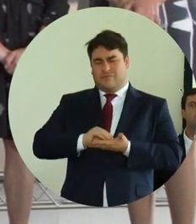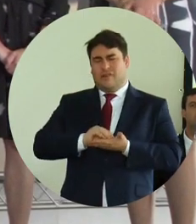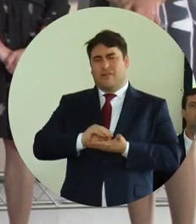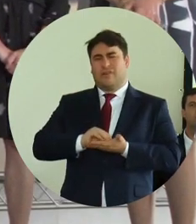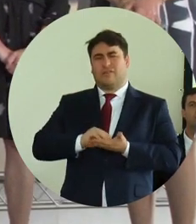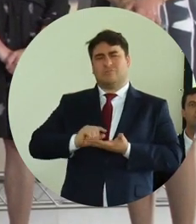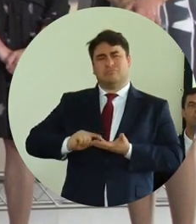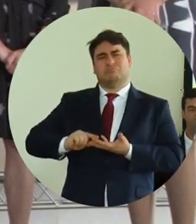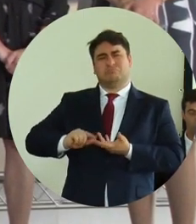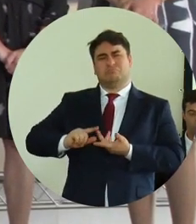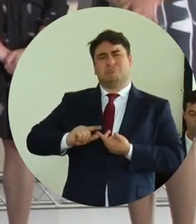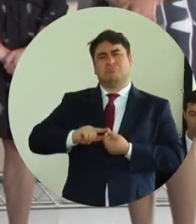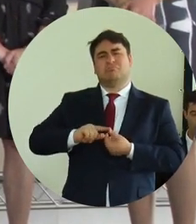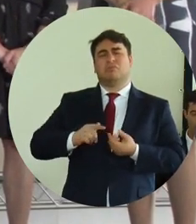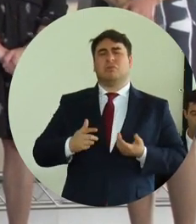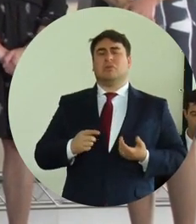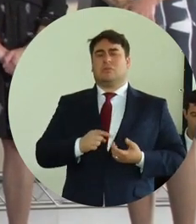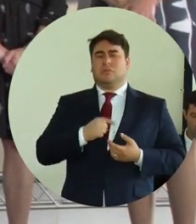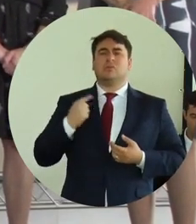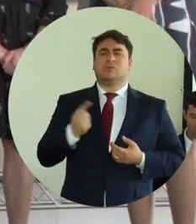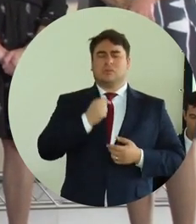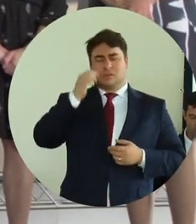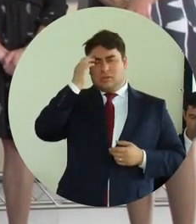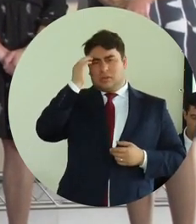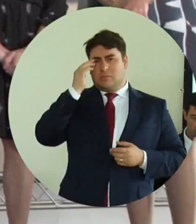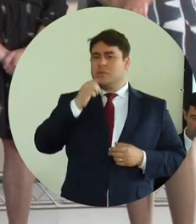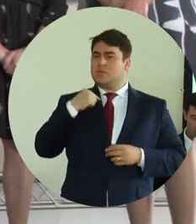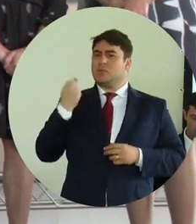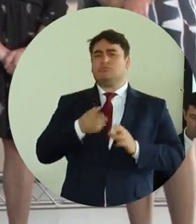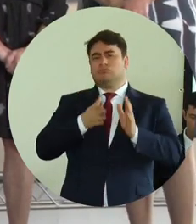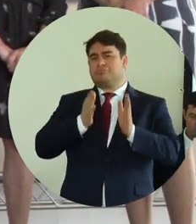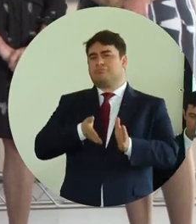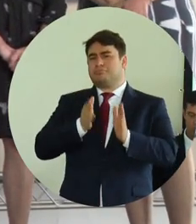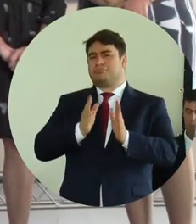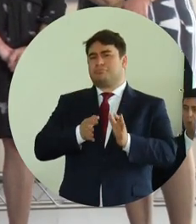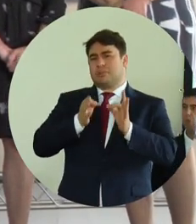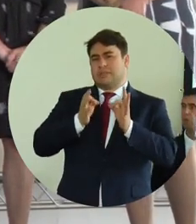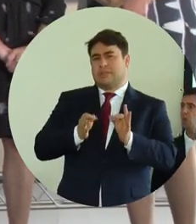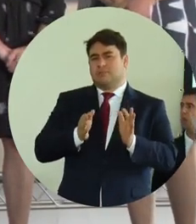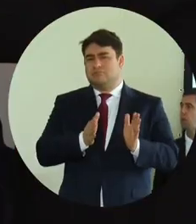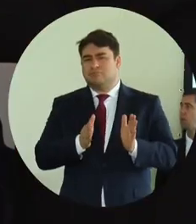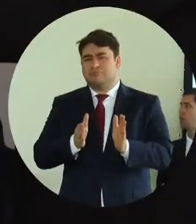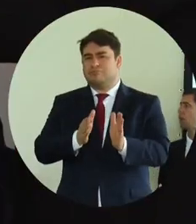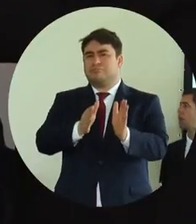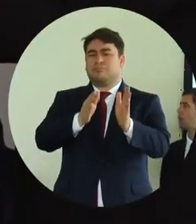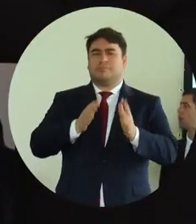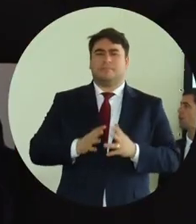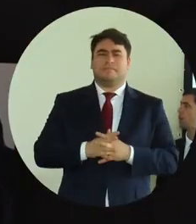disso, mas nós sabemos que estamos no caminho correto.